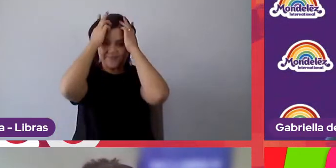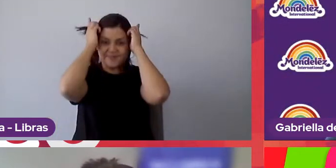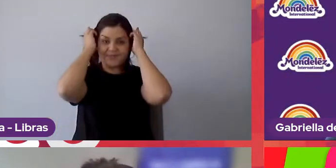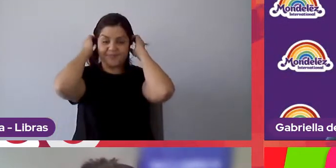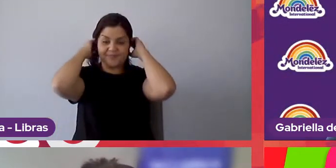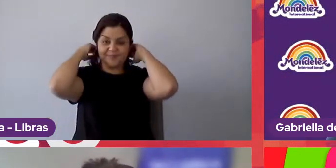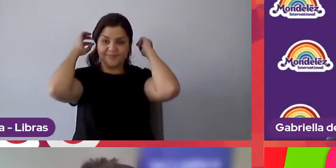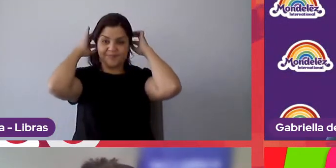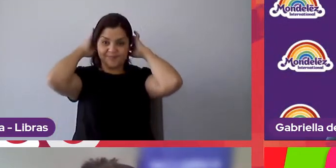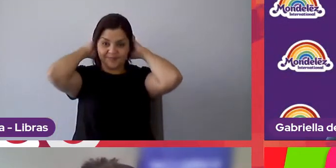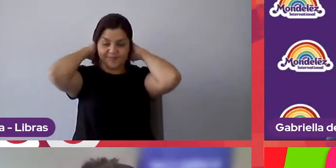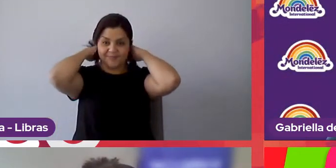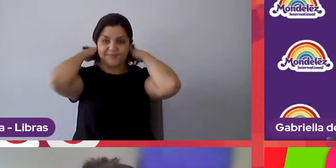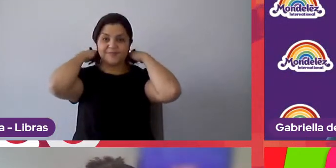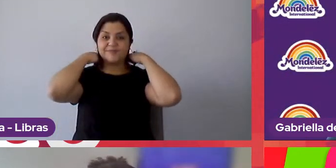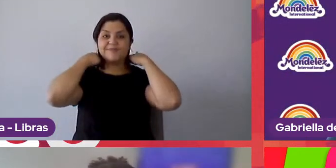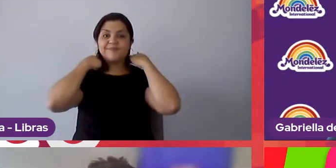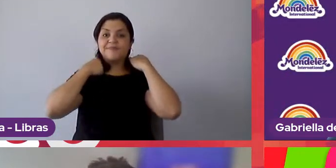e